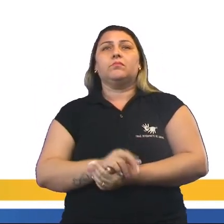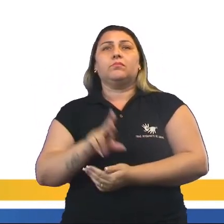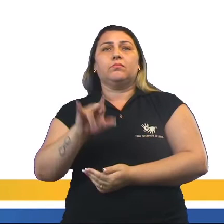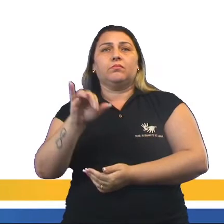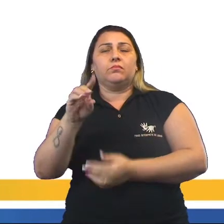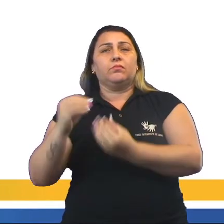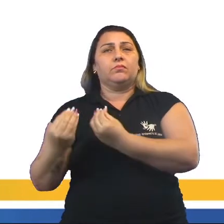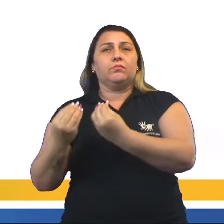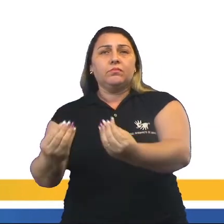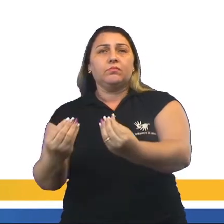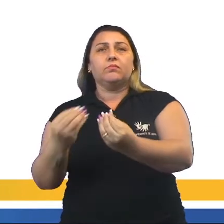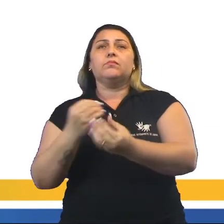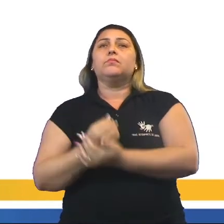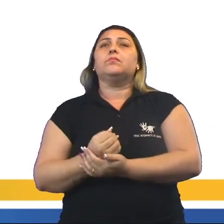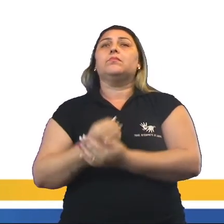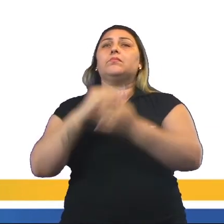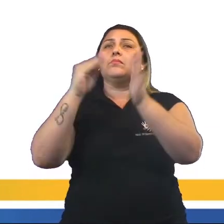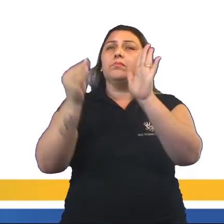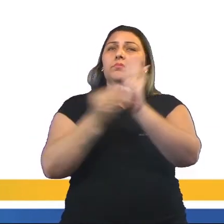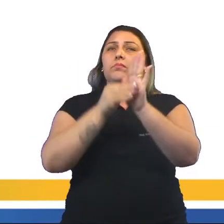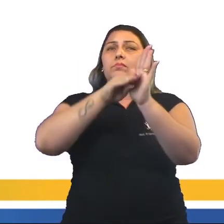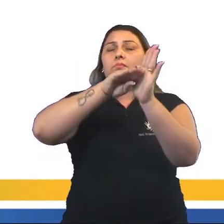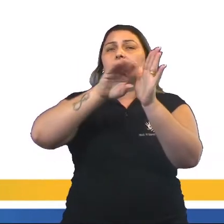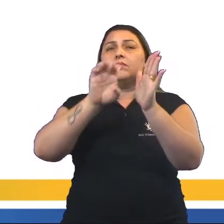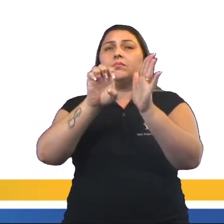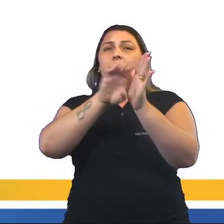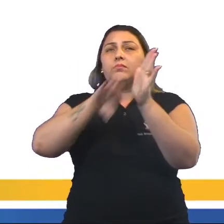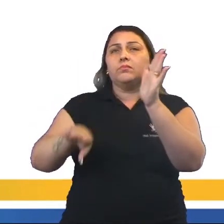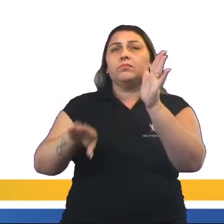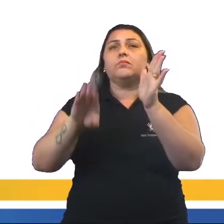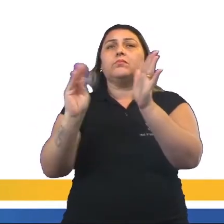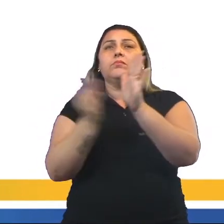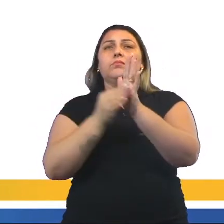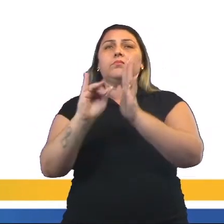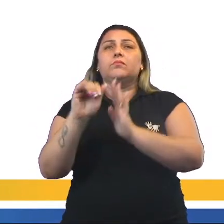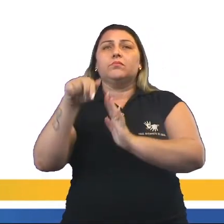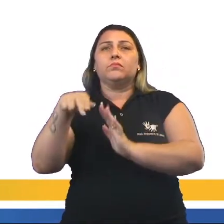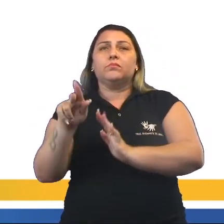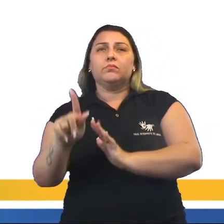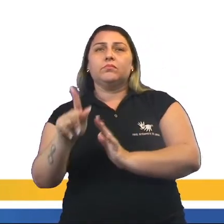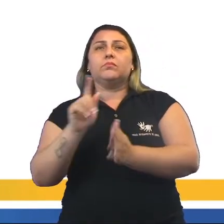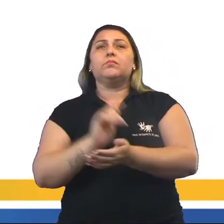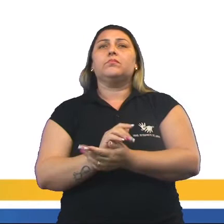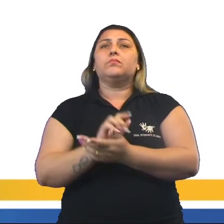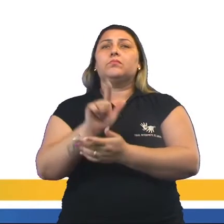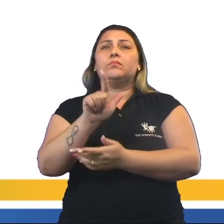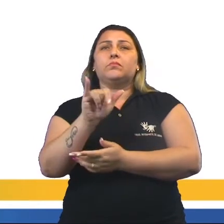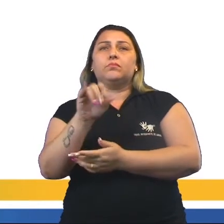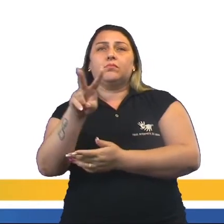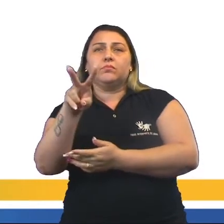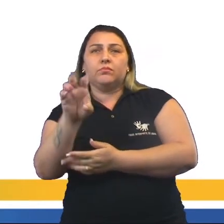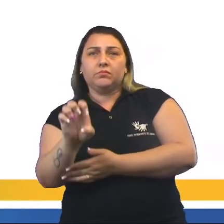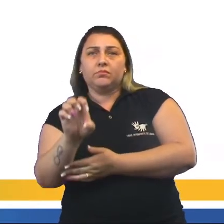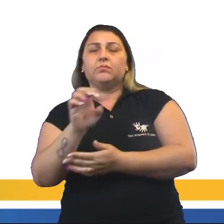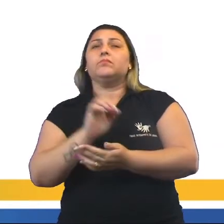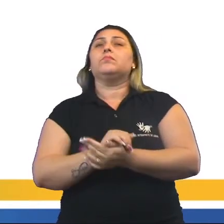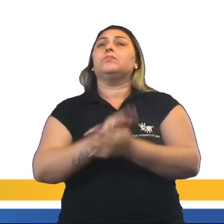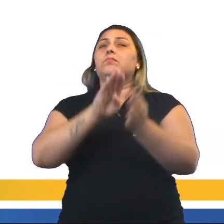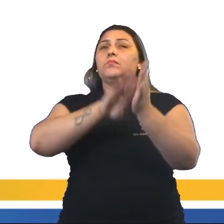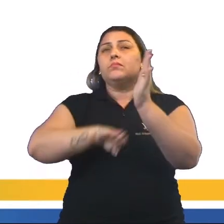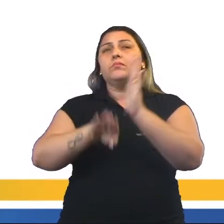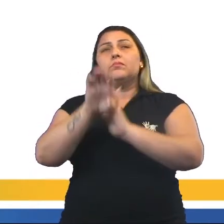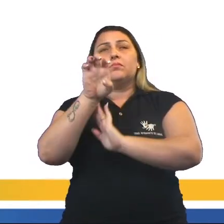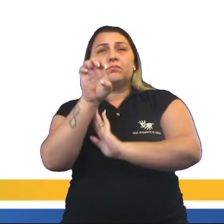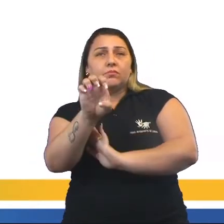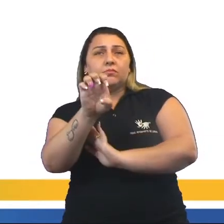significa andar. Riding, andando. Nós tiramos o E e acrescentamos o ing. Da mesma forma, os outros. Live,